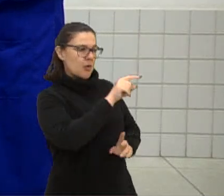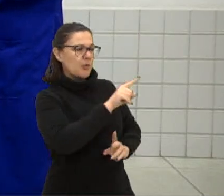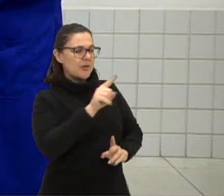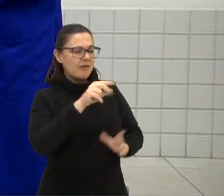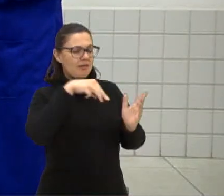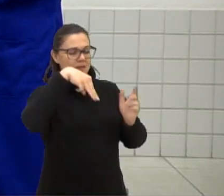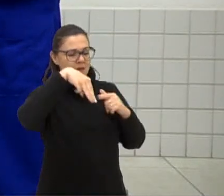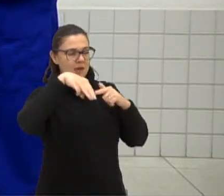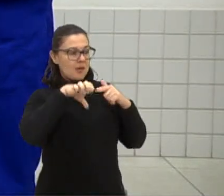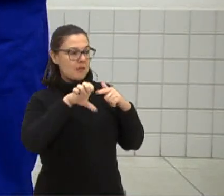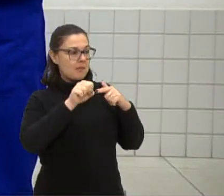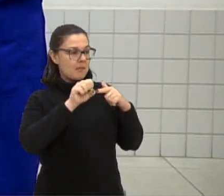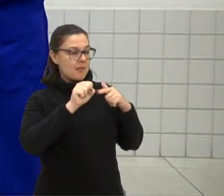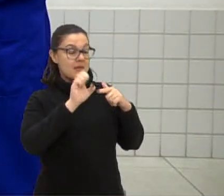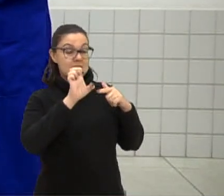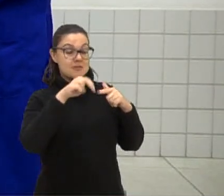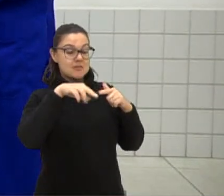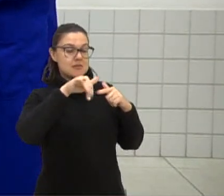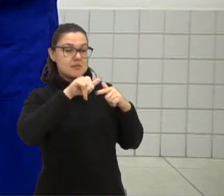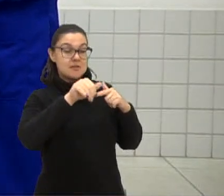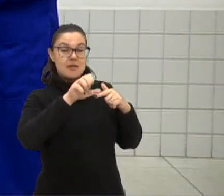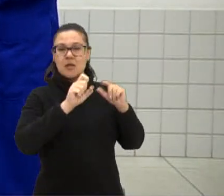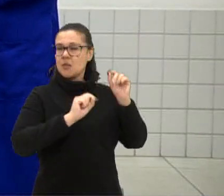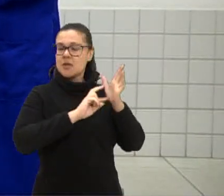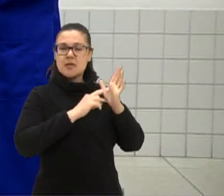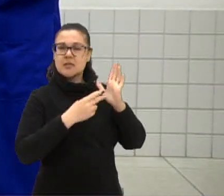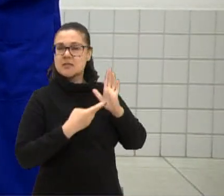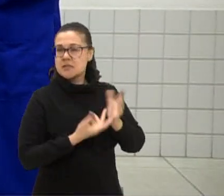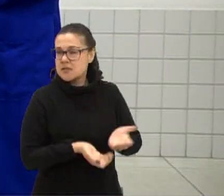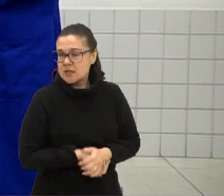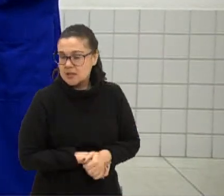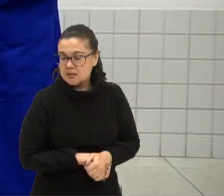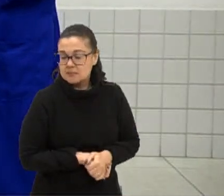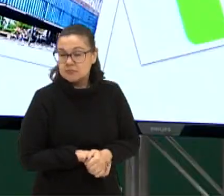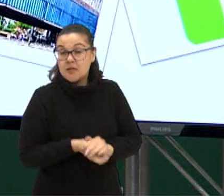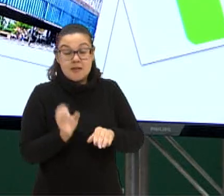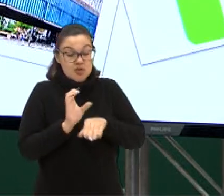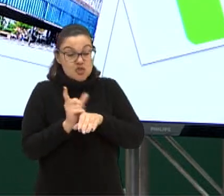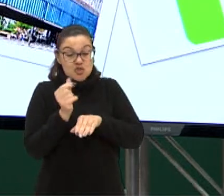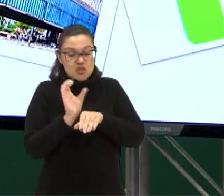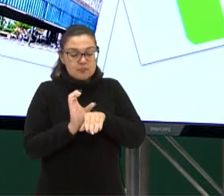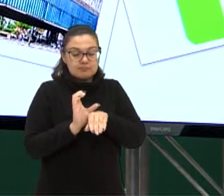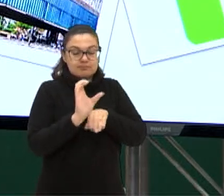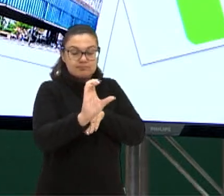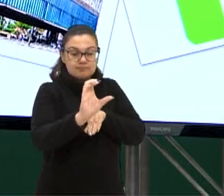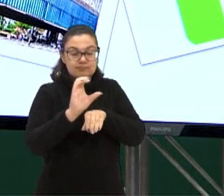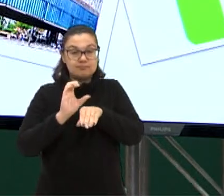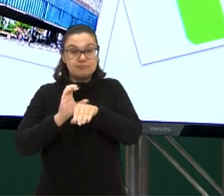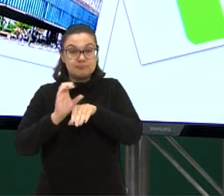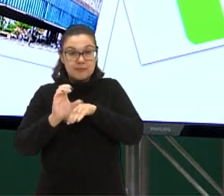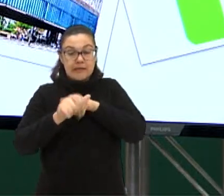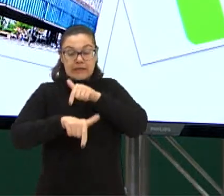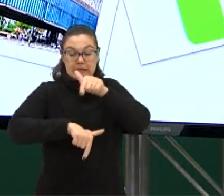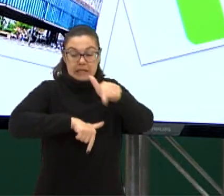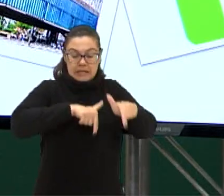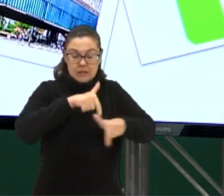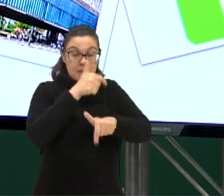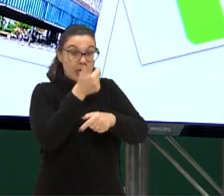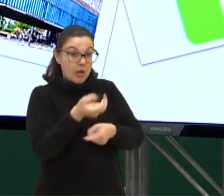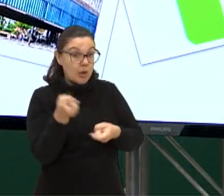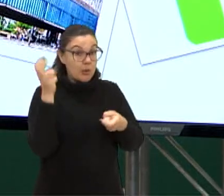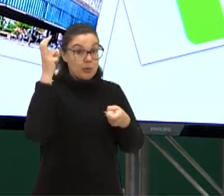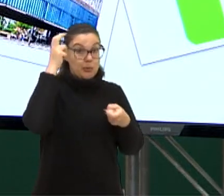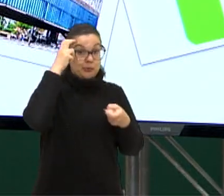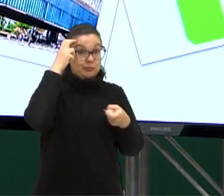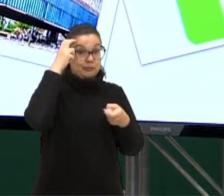é mecenas, né? Boa. Mecenas é uma pessoa que investe dinheiro e energia para a cultura, para